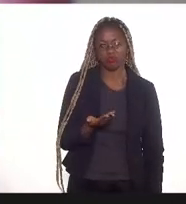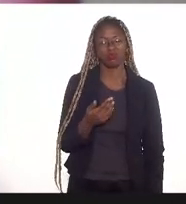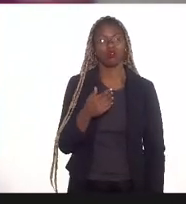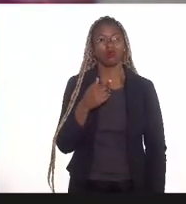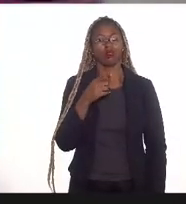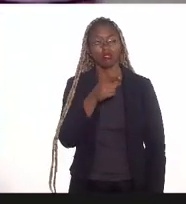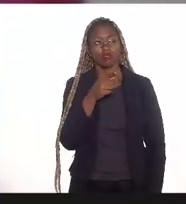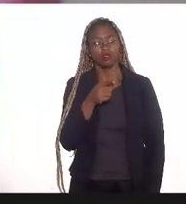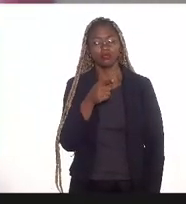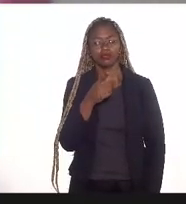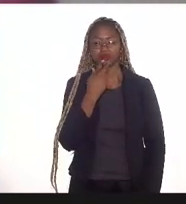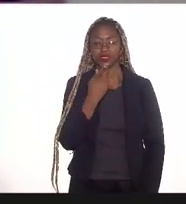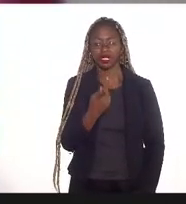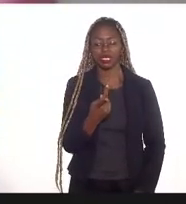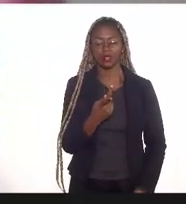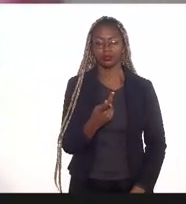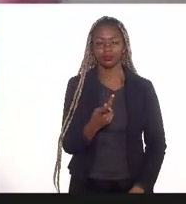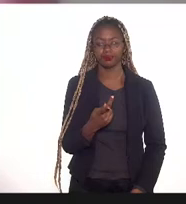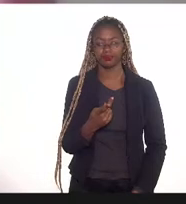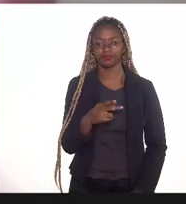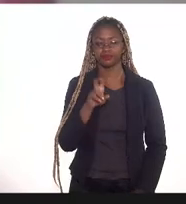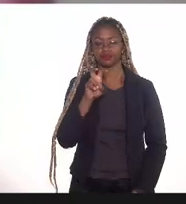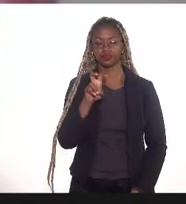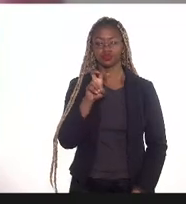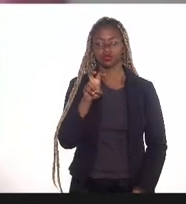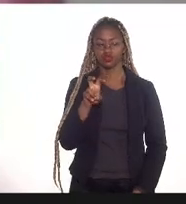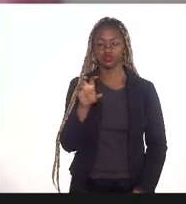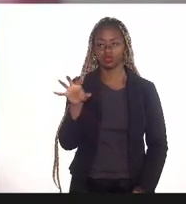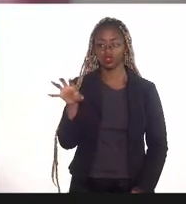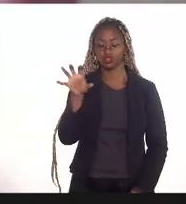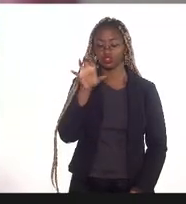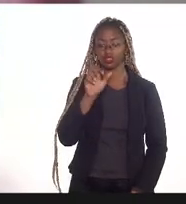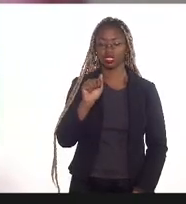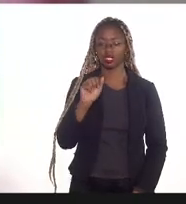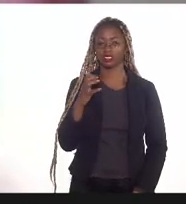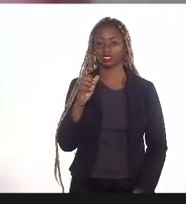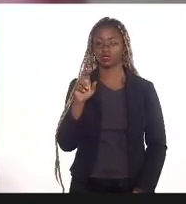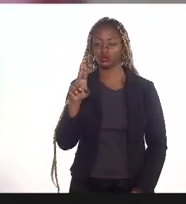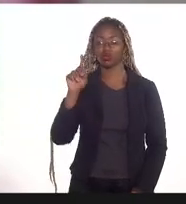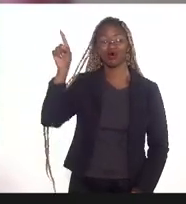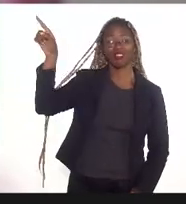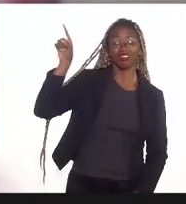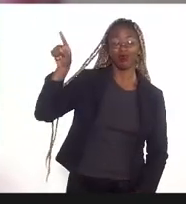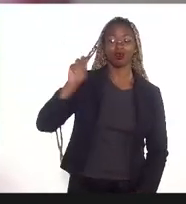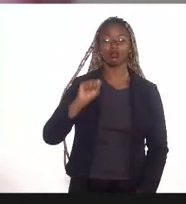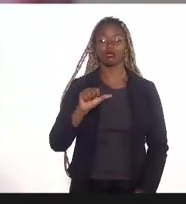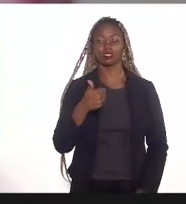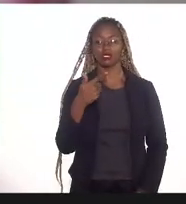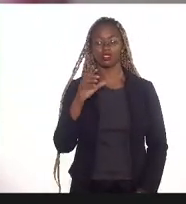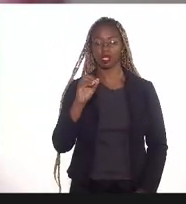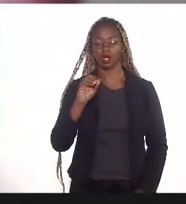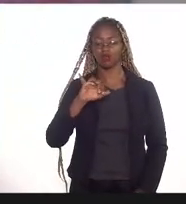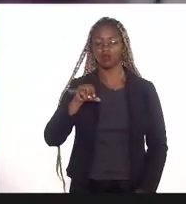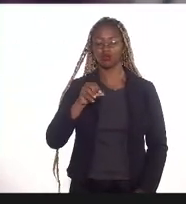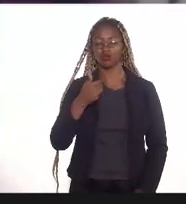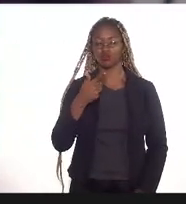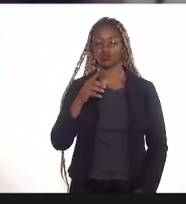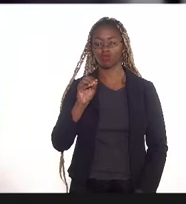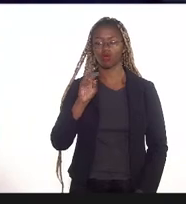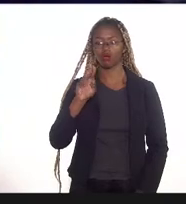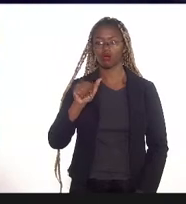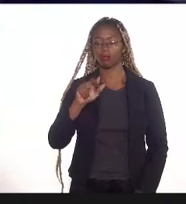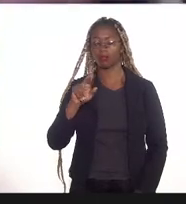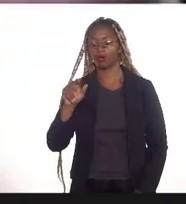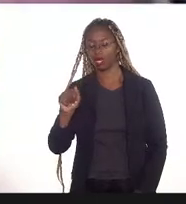a respeito do empreendimento no 5º Distrito do Açu, em São João da Barra, né? Que começou a